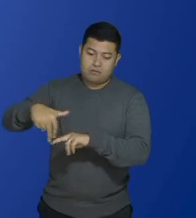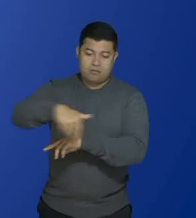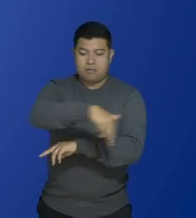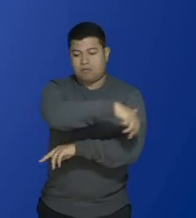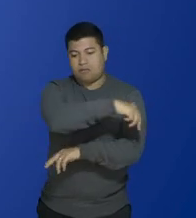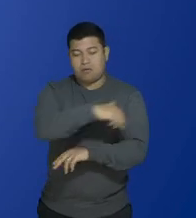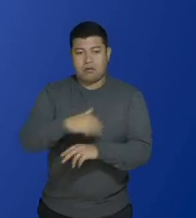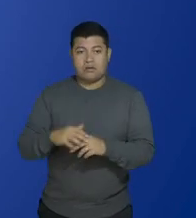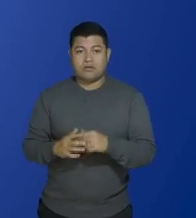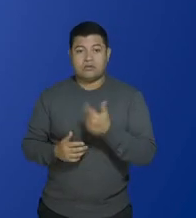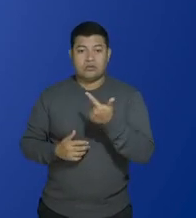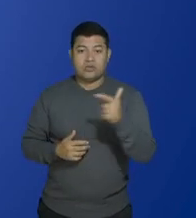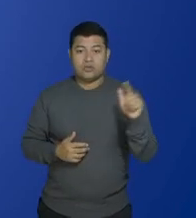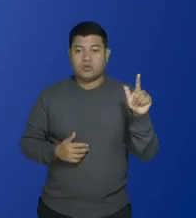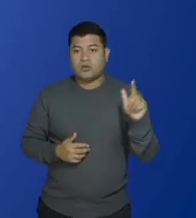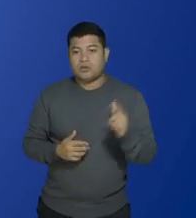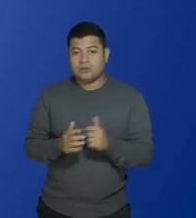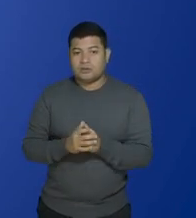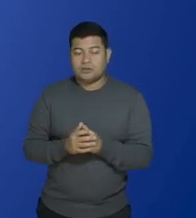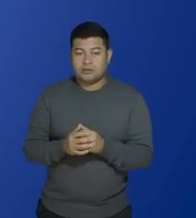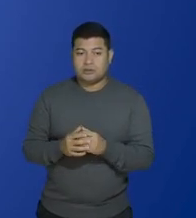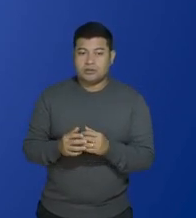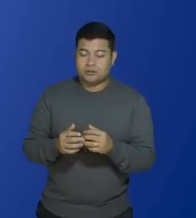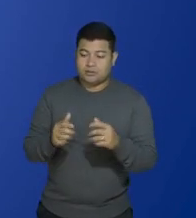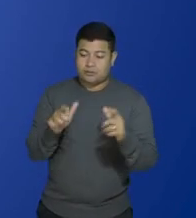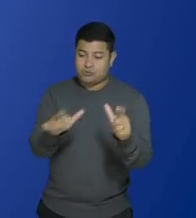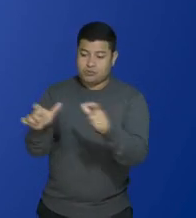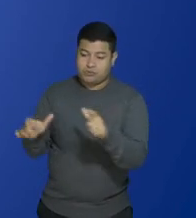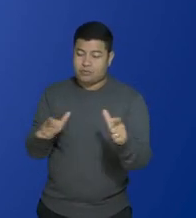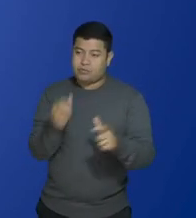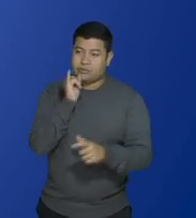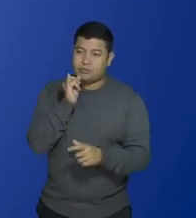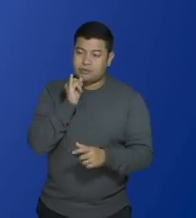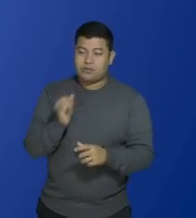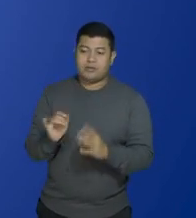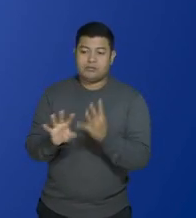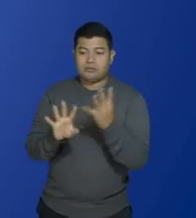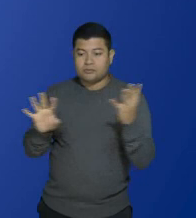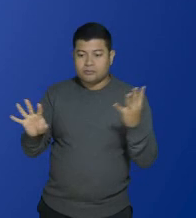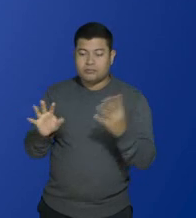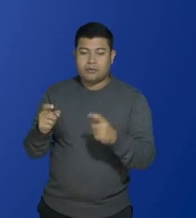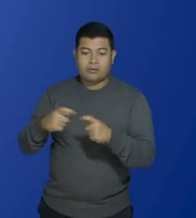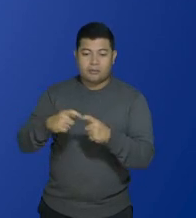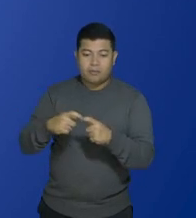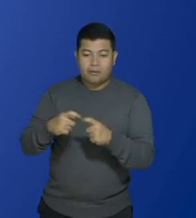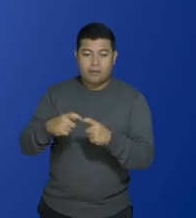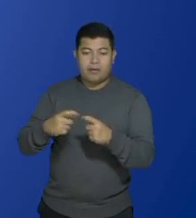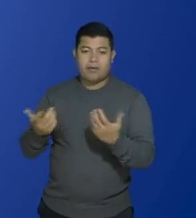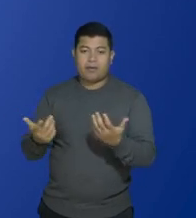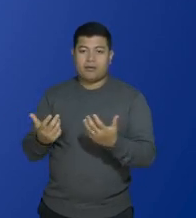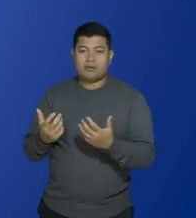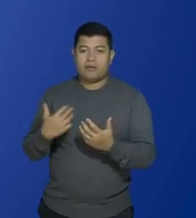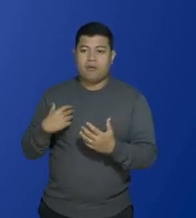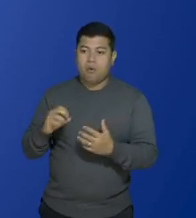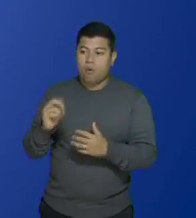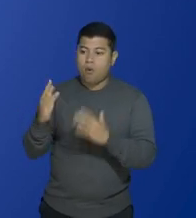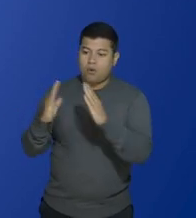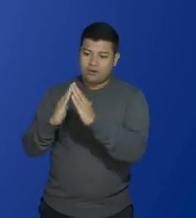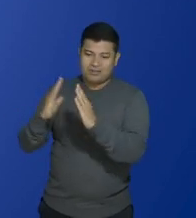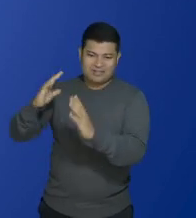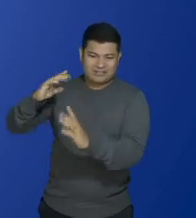quais espera que permaneça sentado. Numa sala de espera, numa igreja, não fica sentado. Né? Corre pela igreja, faz...